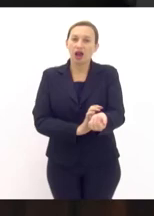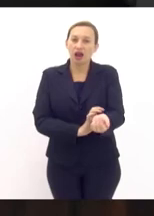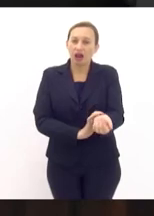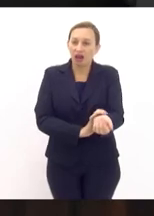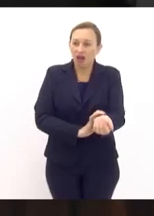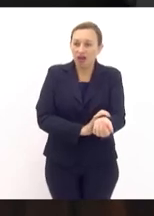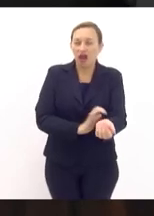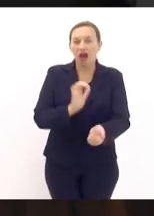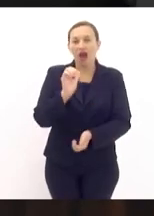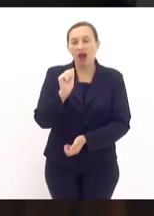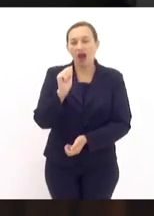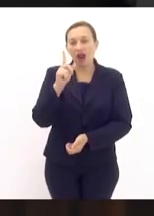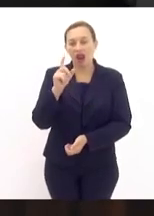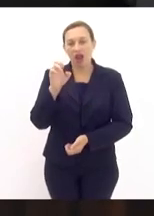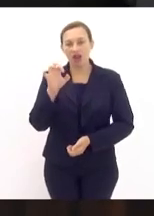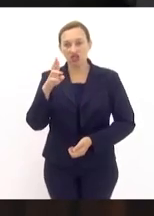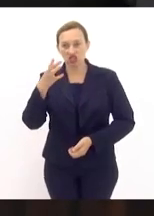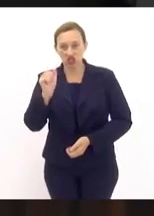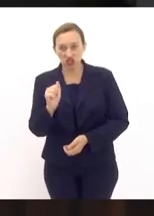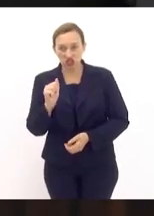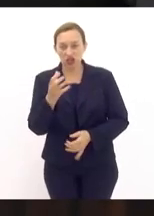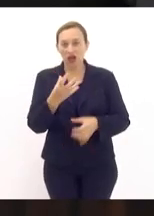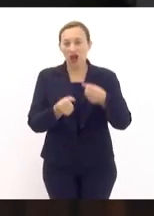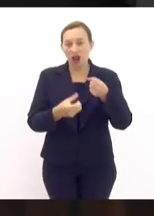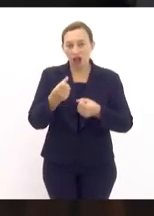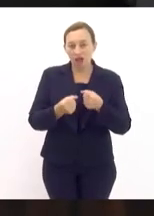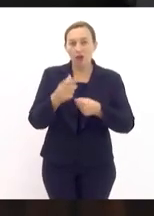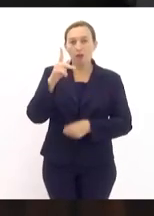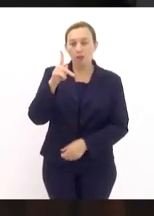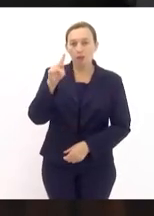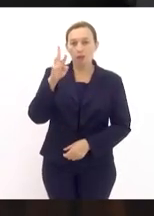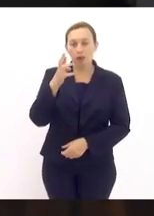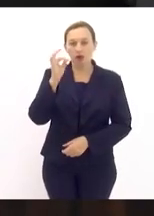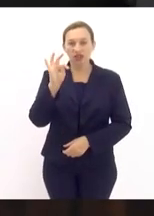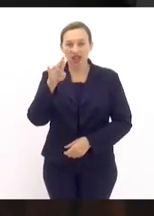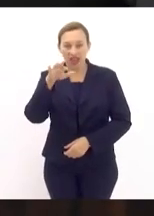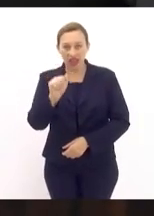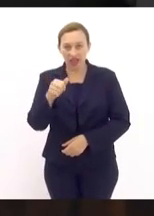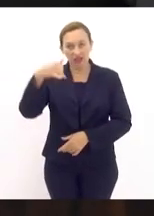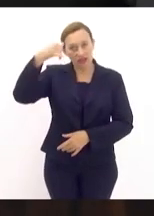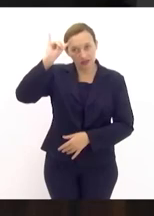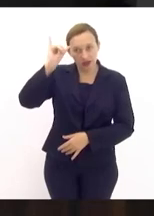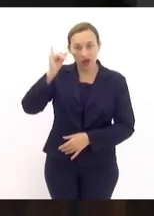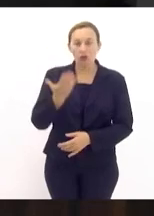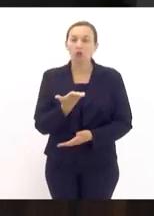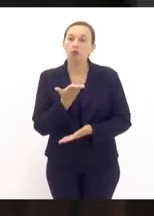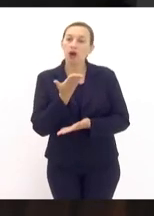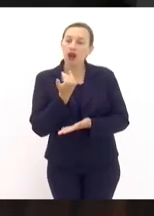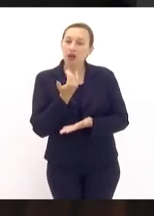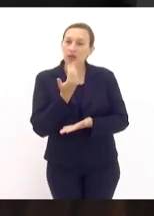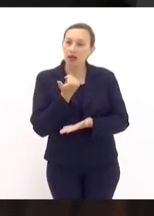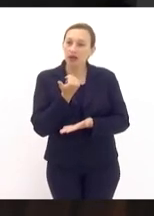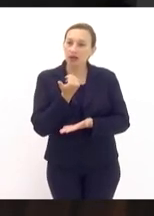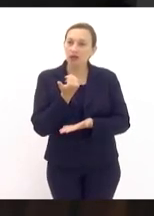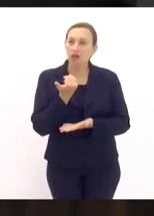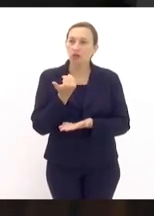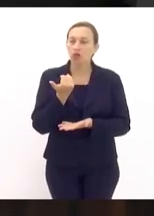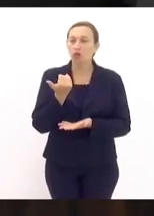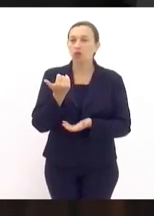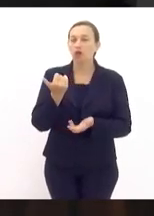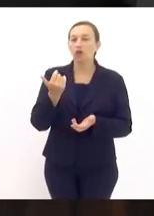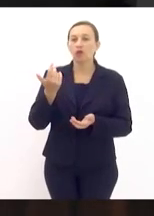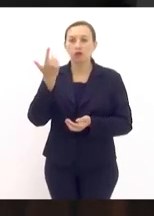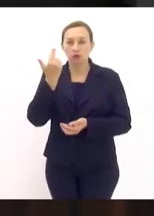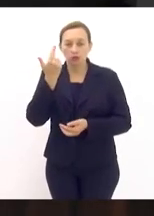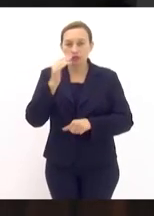leite de vaca ou a múltiplos alimentos, que impossibilite uma alimentação considerada regular no âmbito